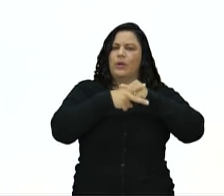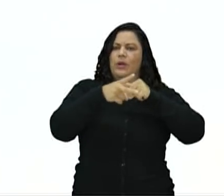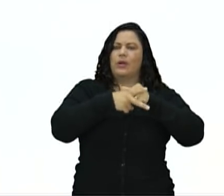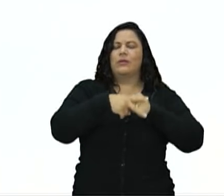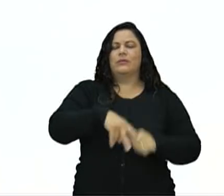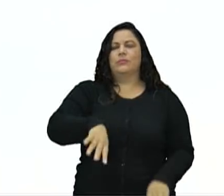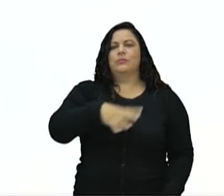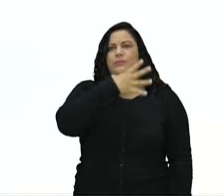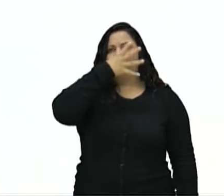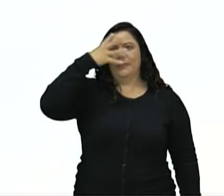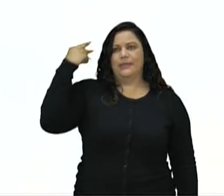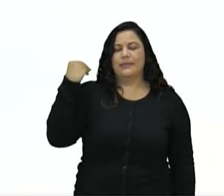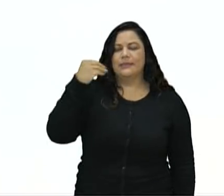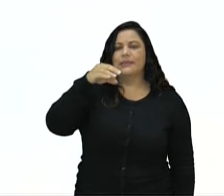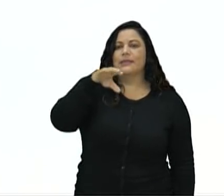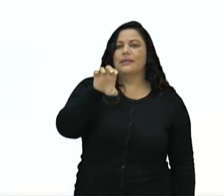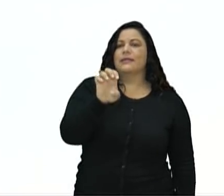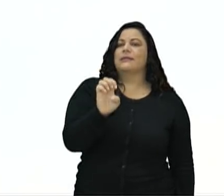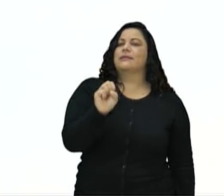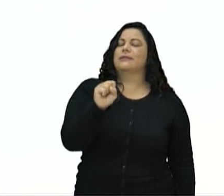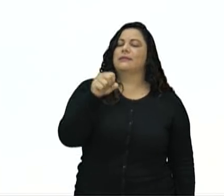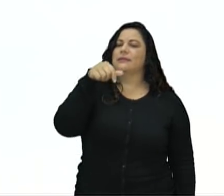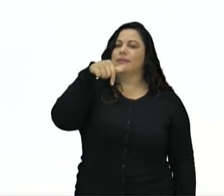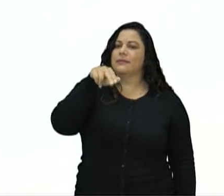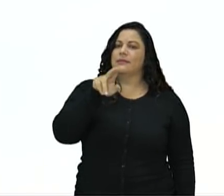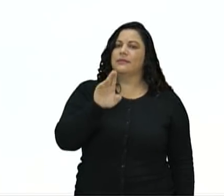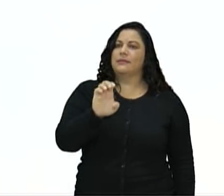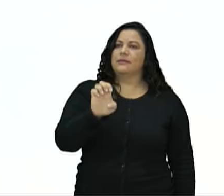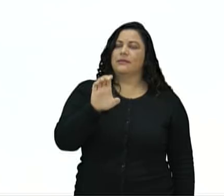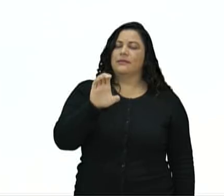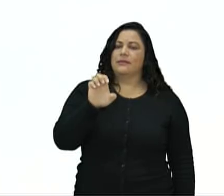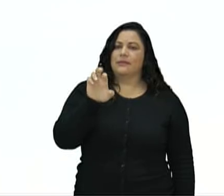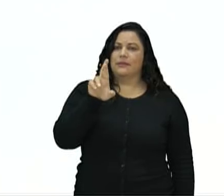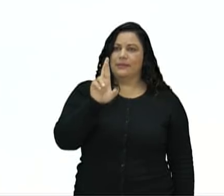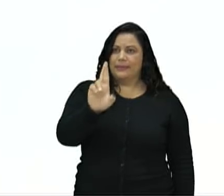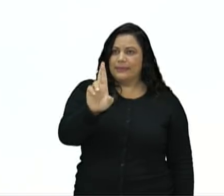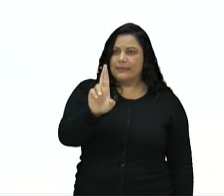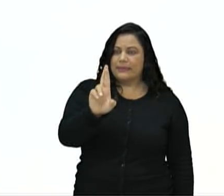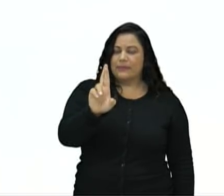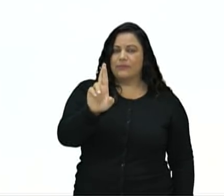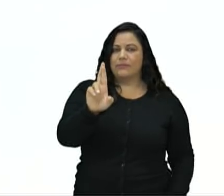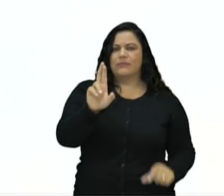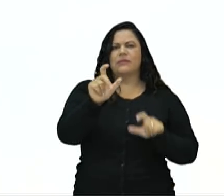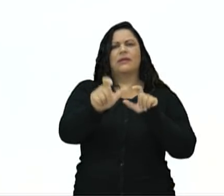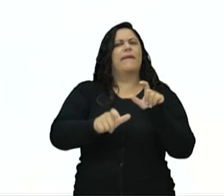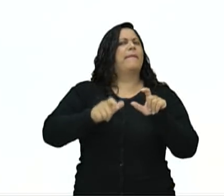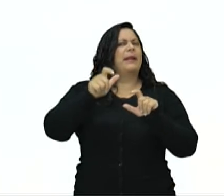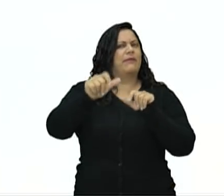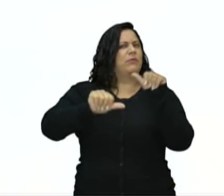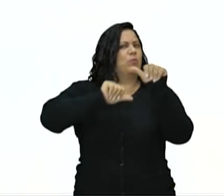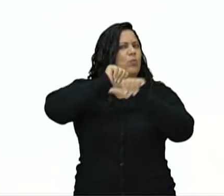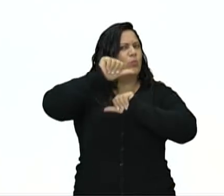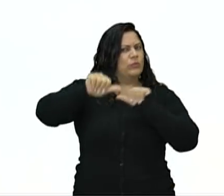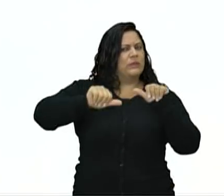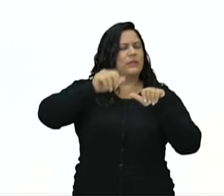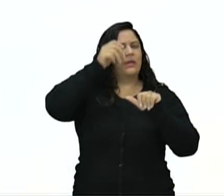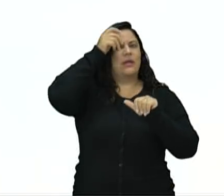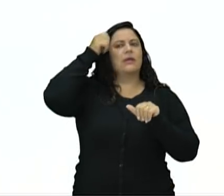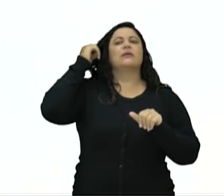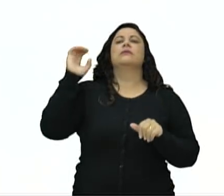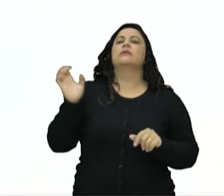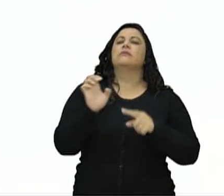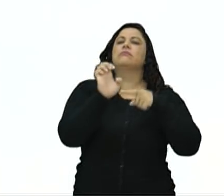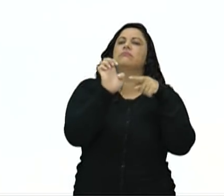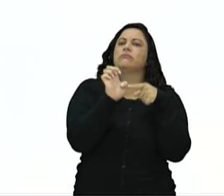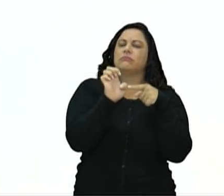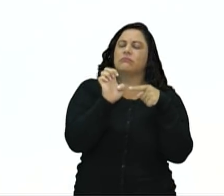verbo esquecer, né, se na hora de fazer a flexão da palavra esquecer, sair ali, né, a letra E